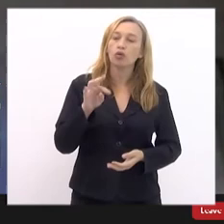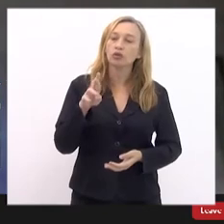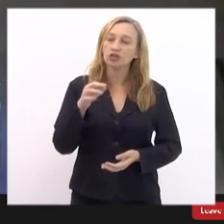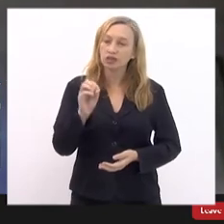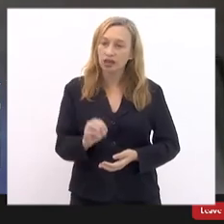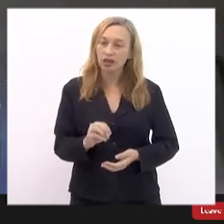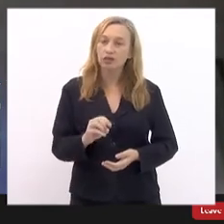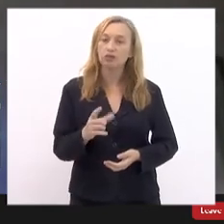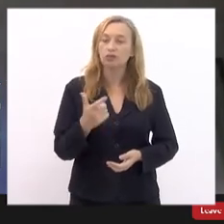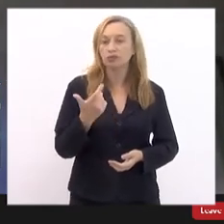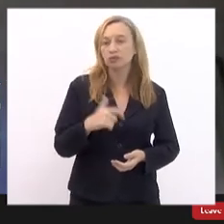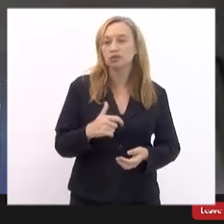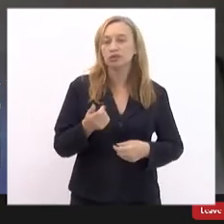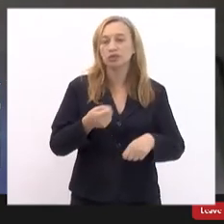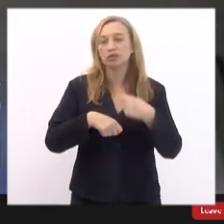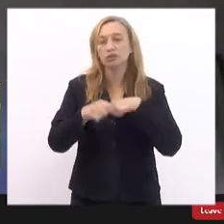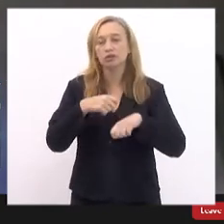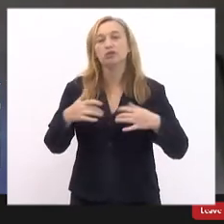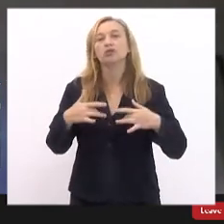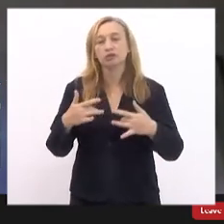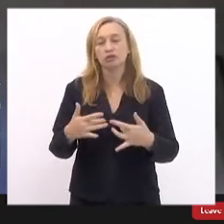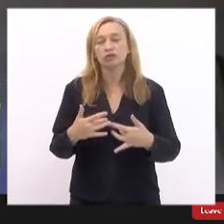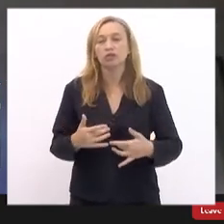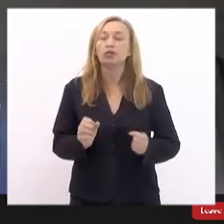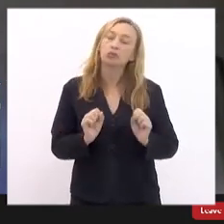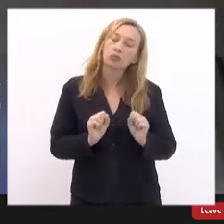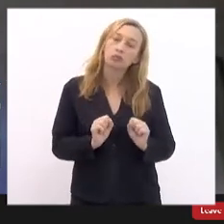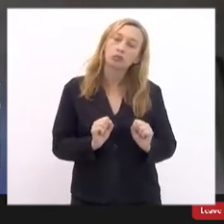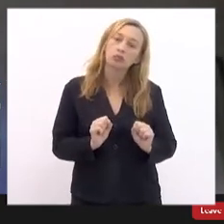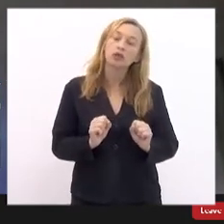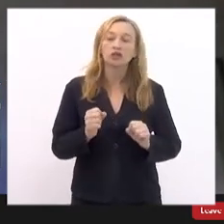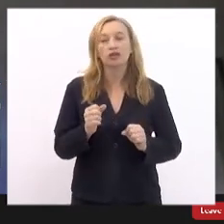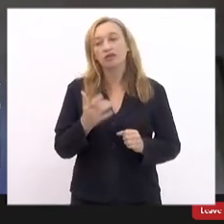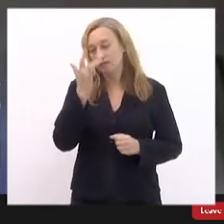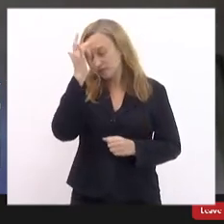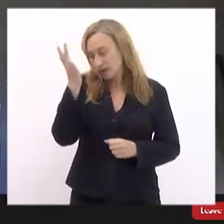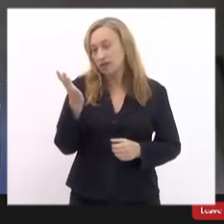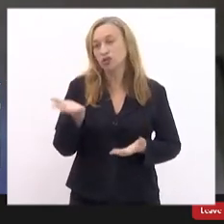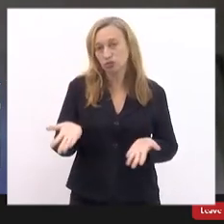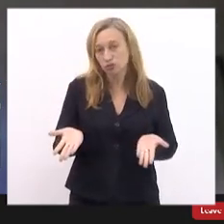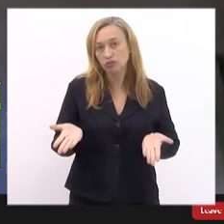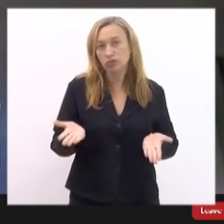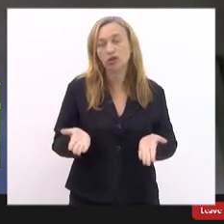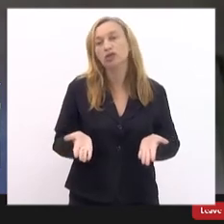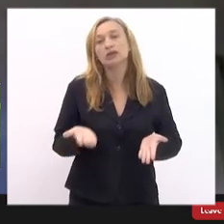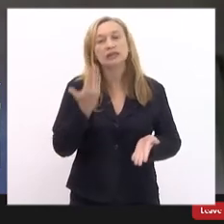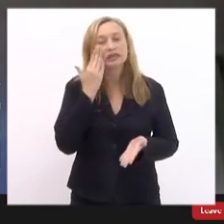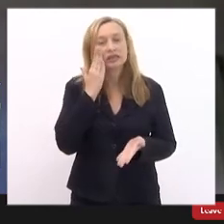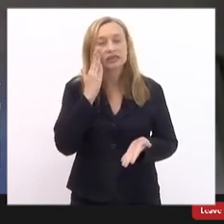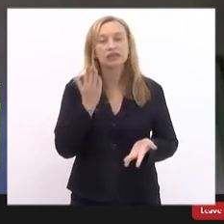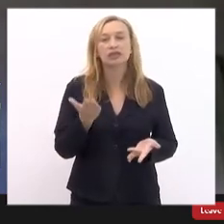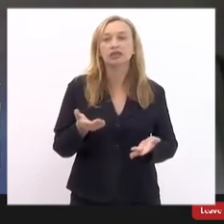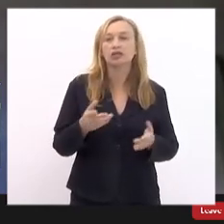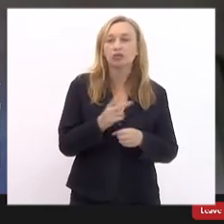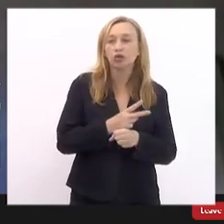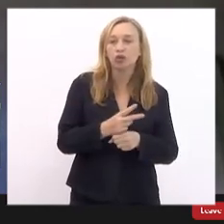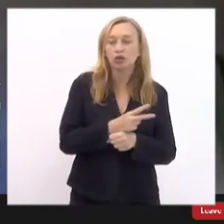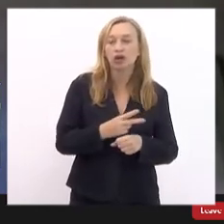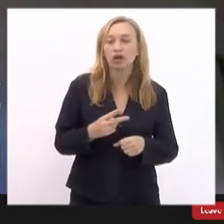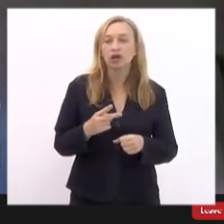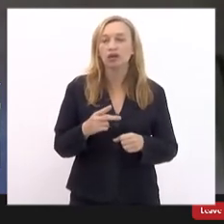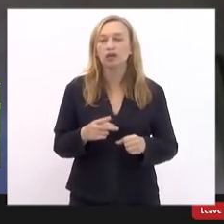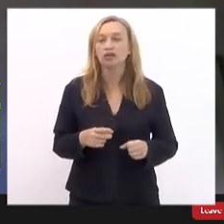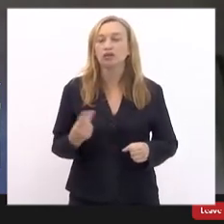serem empreendimentos de economia solidária, talvez tenham maior facilidade, né, de entender e procurar